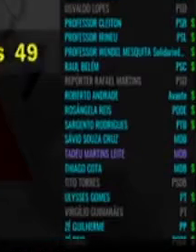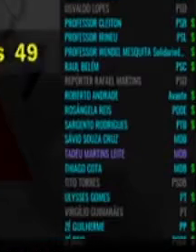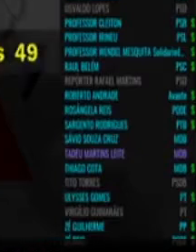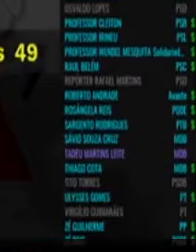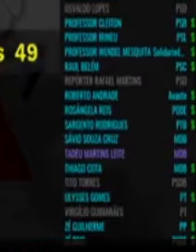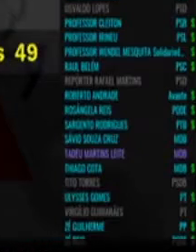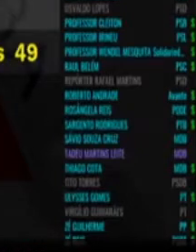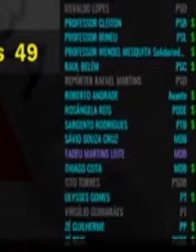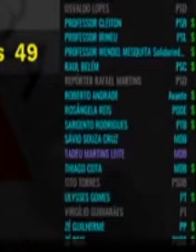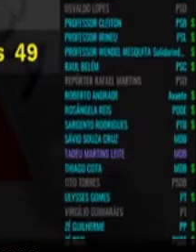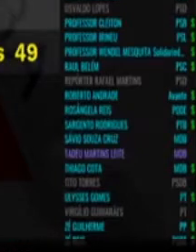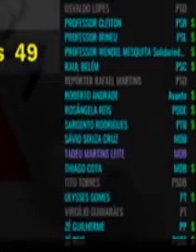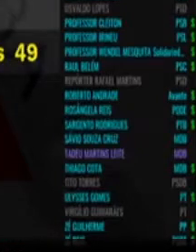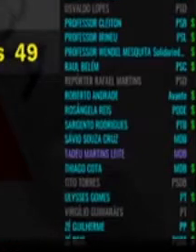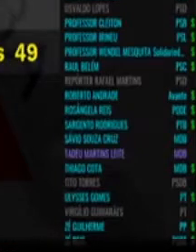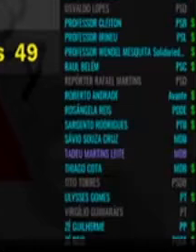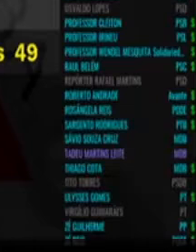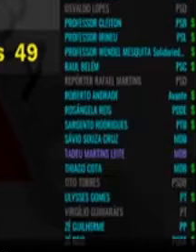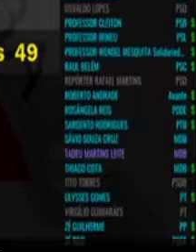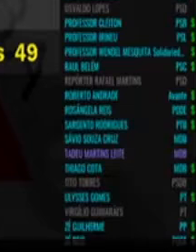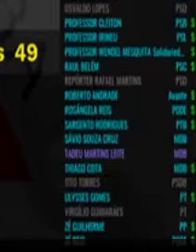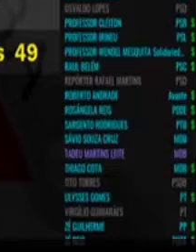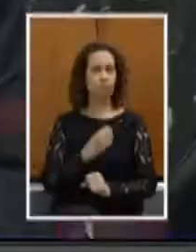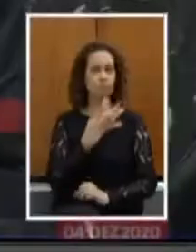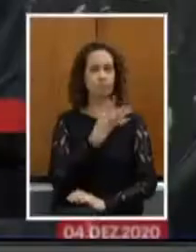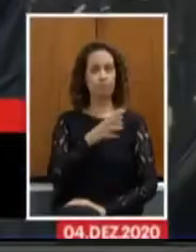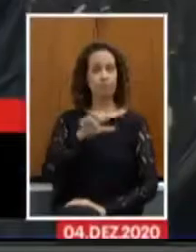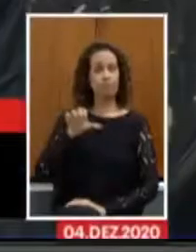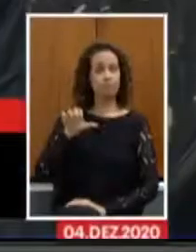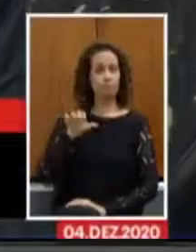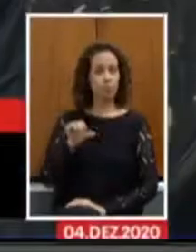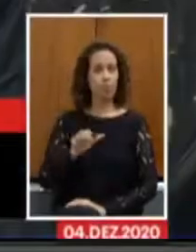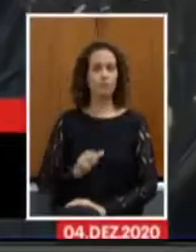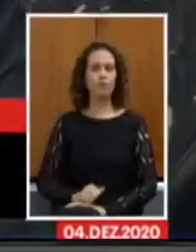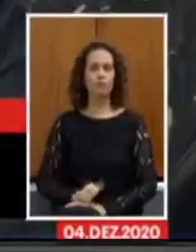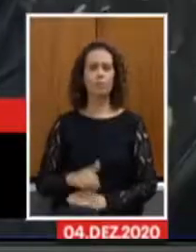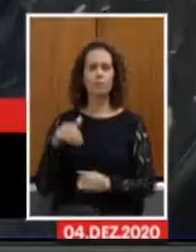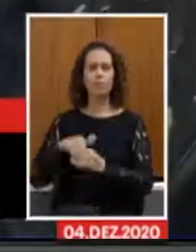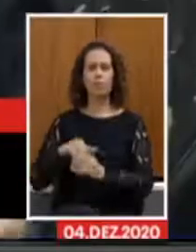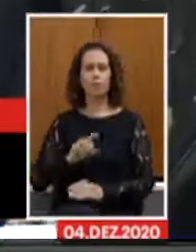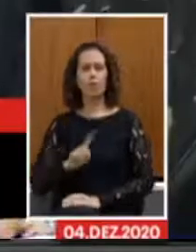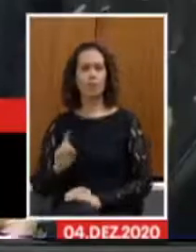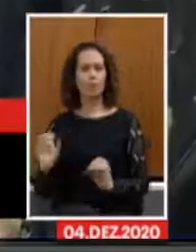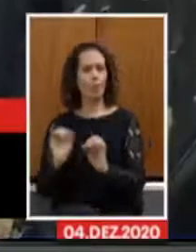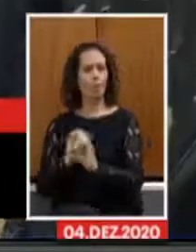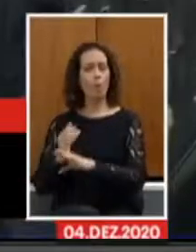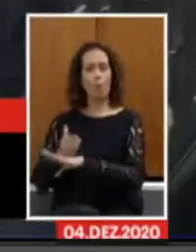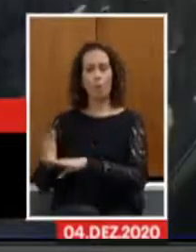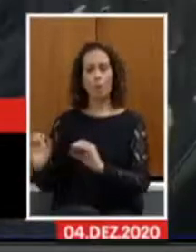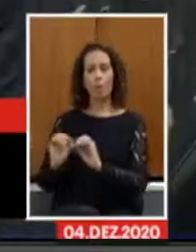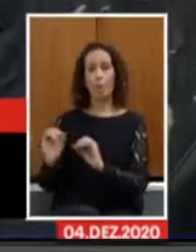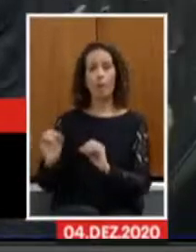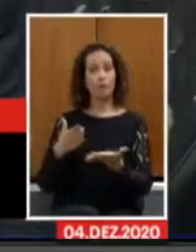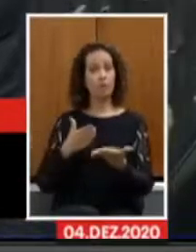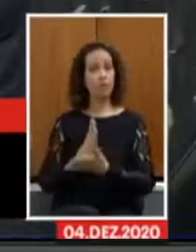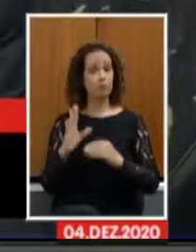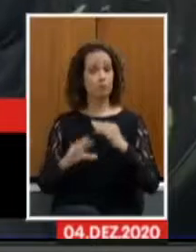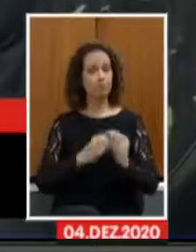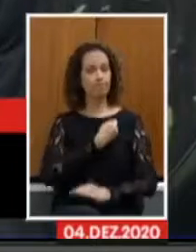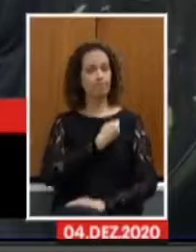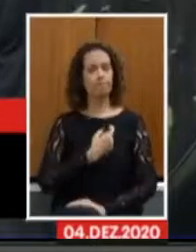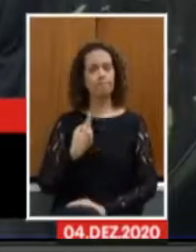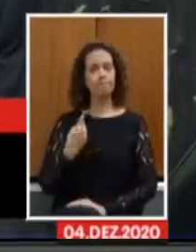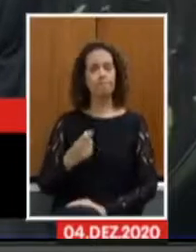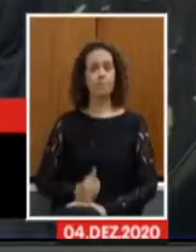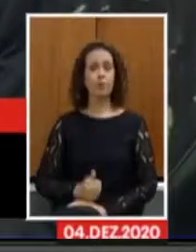Votaram sim 49 senhoras e senhores deputados, não houve voto não nem branco, portanto está aprovada a emenda número 1. Discussão em segundo turno